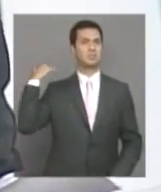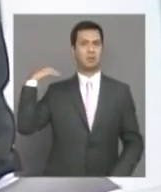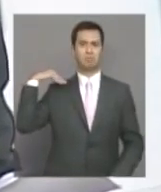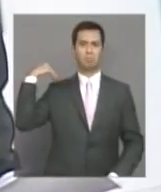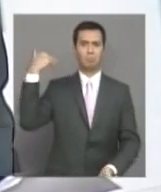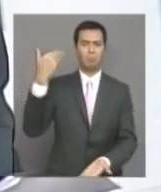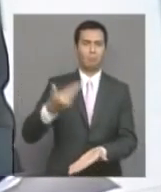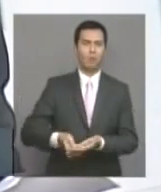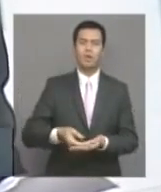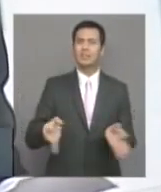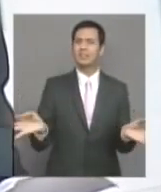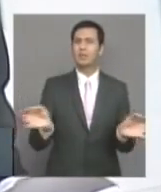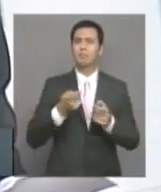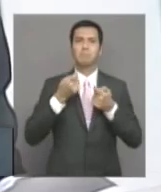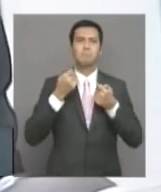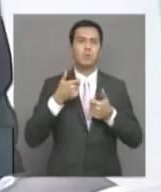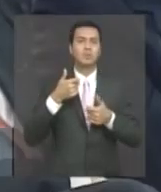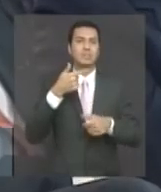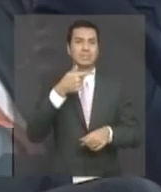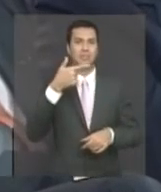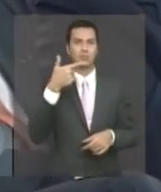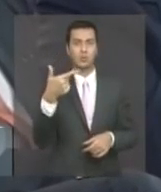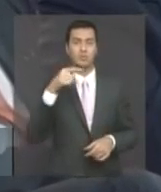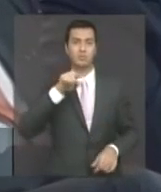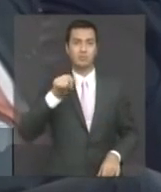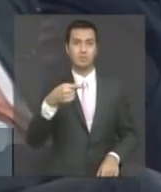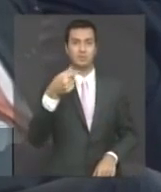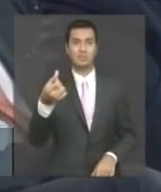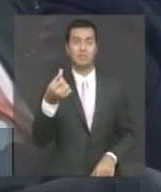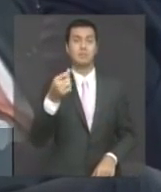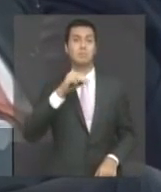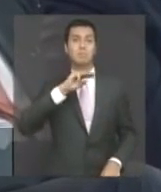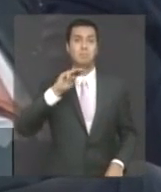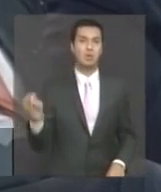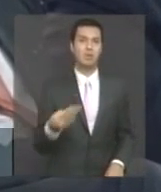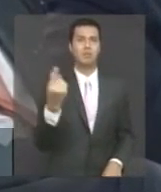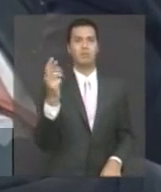área social, um subsídio de 72,6 bilhões. Não é isso, ministro Guido?